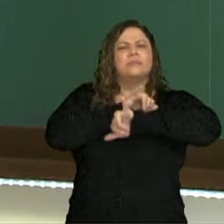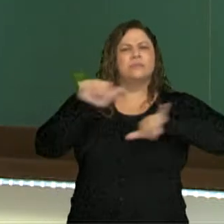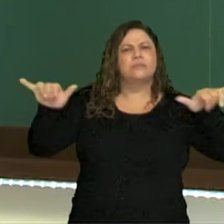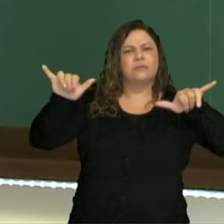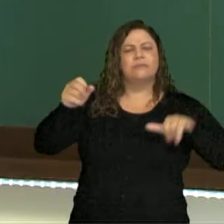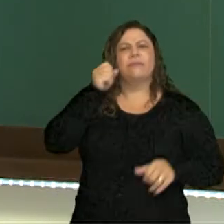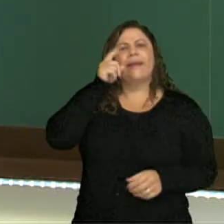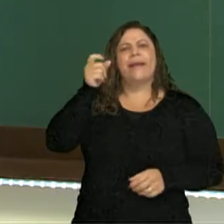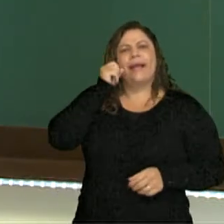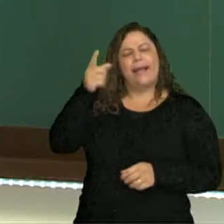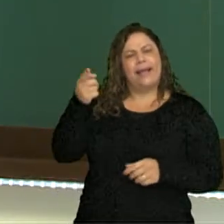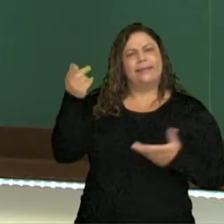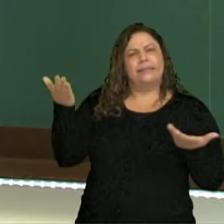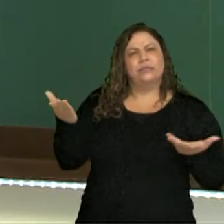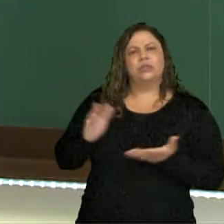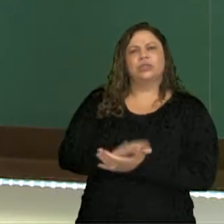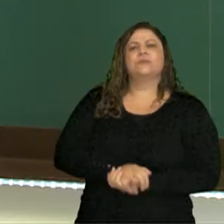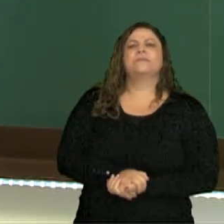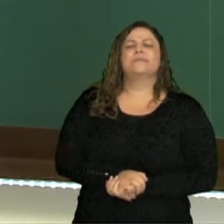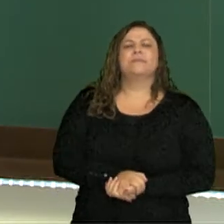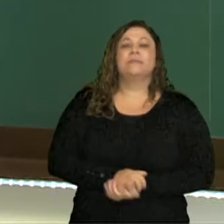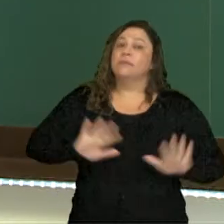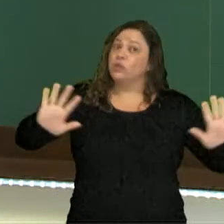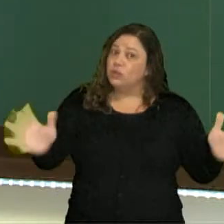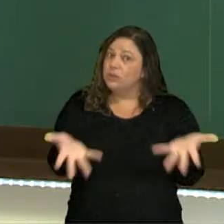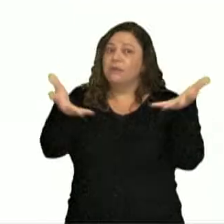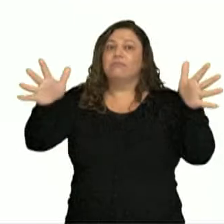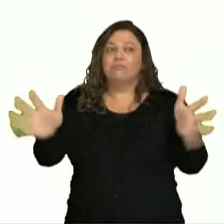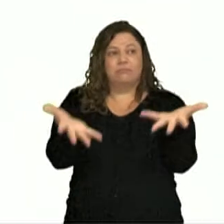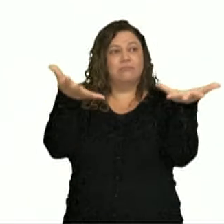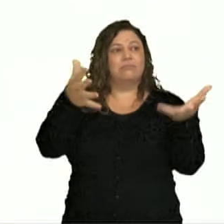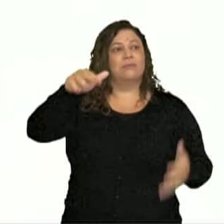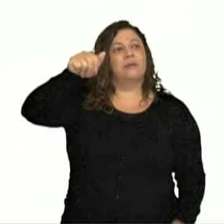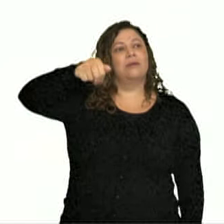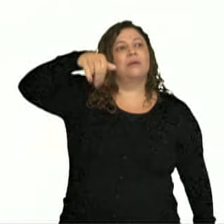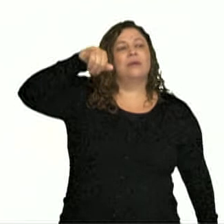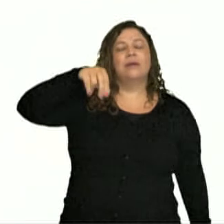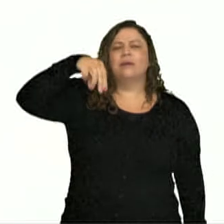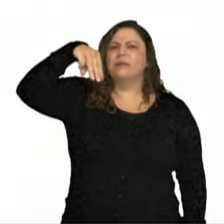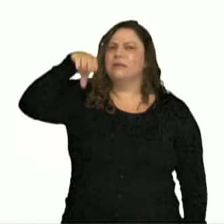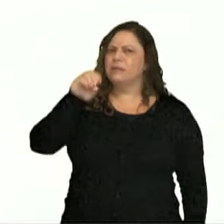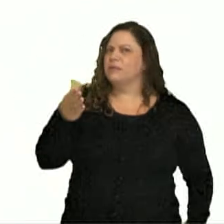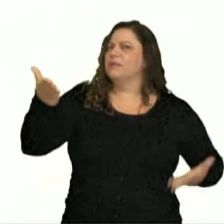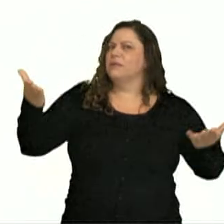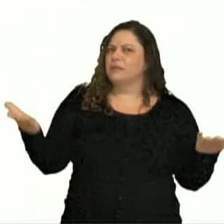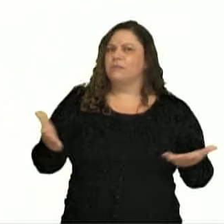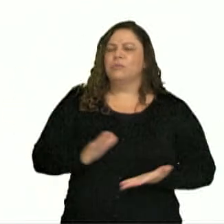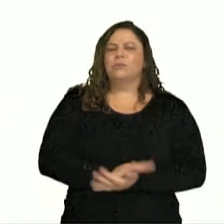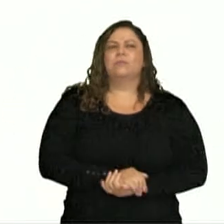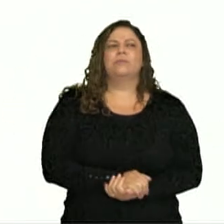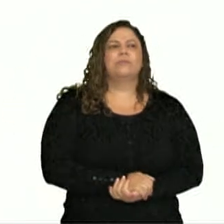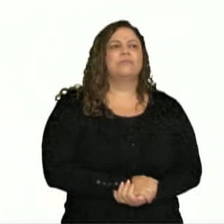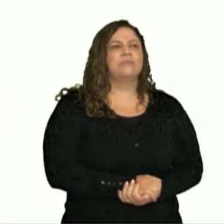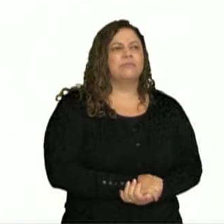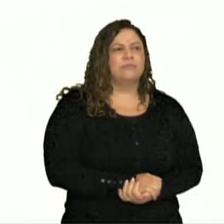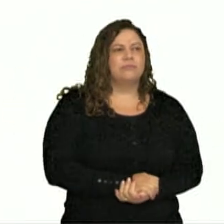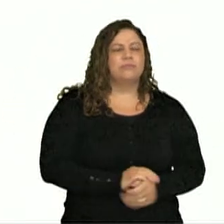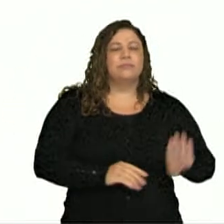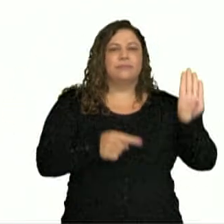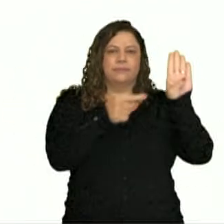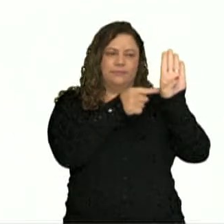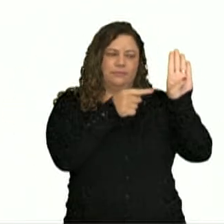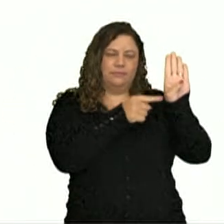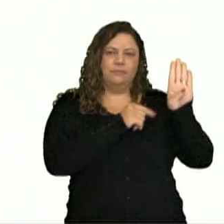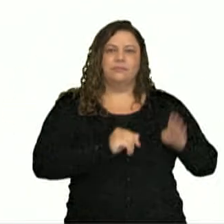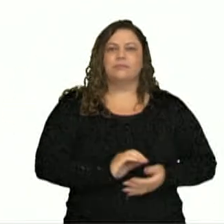Gaturro? Passa um mensagem de ânimo, ¿bien? Em la B, em no te rindas, no te calles, no